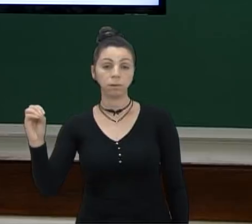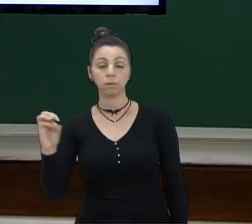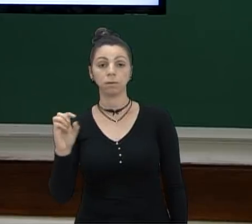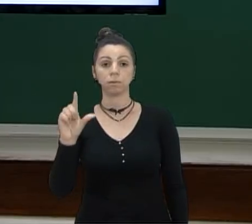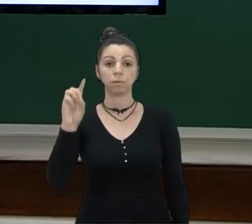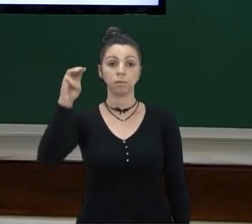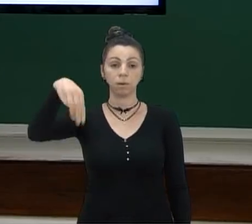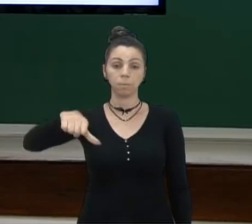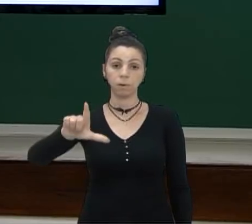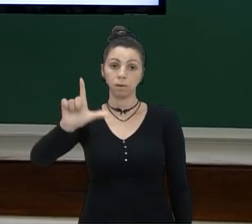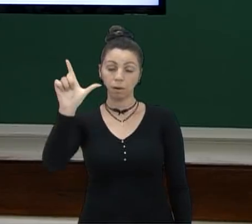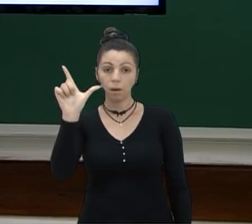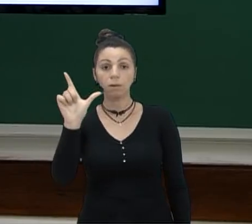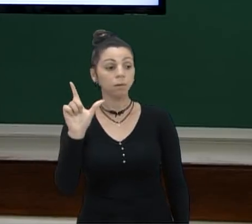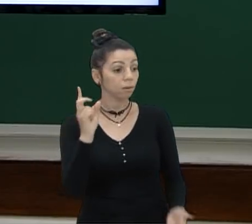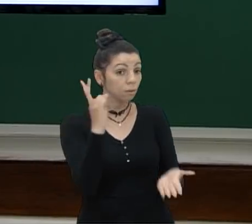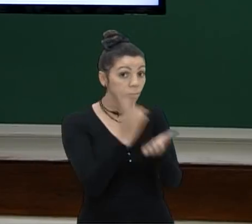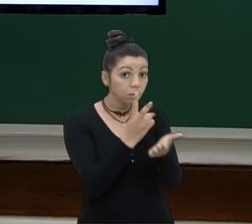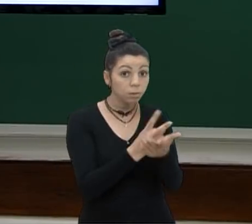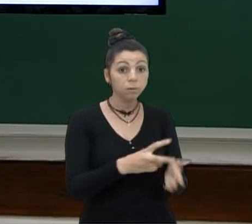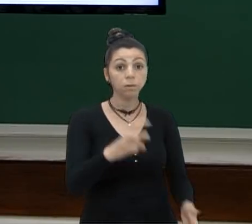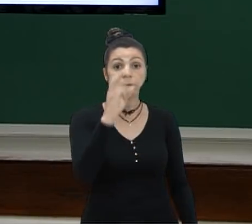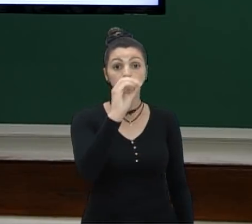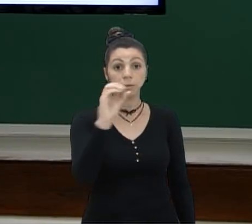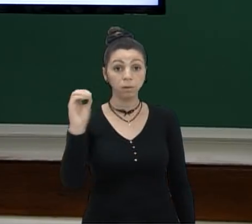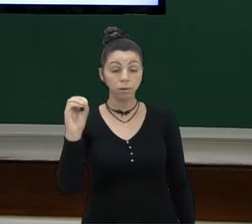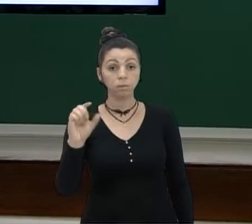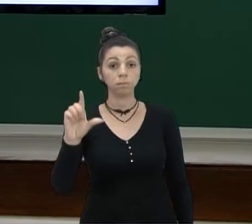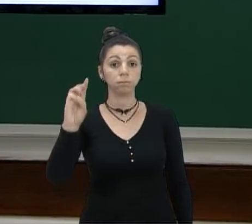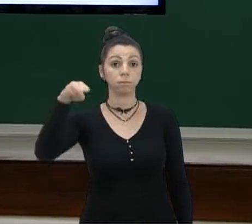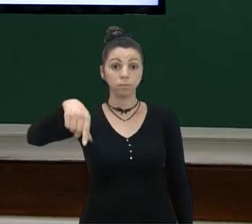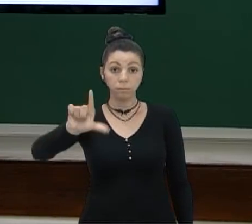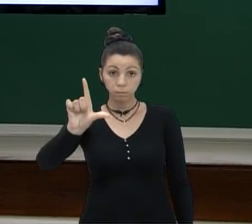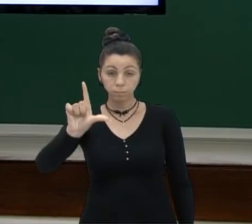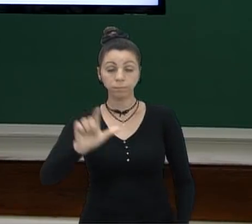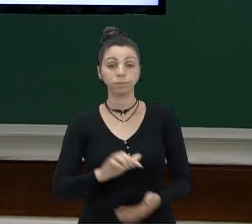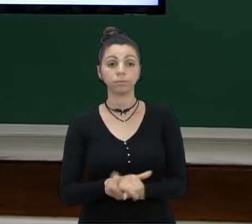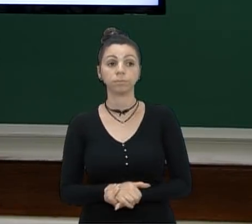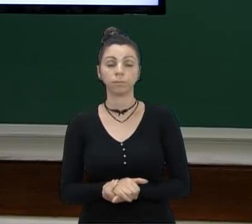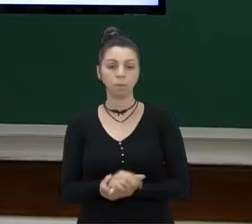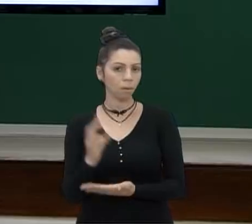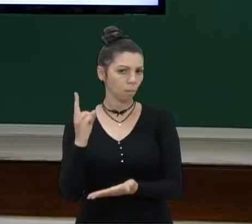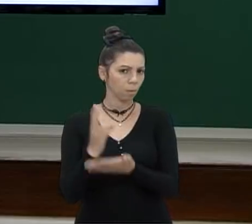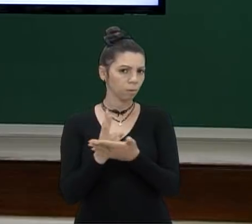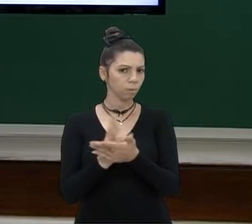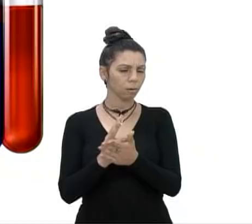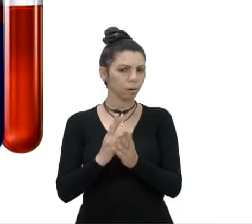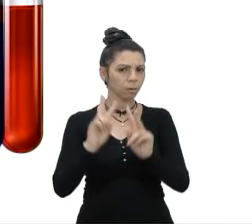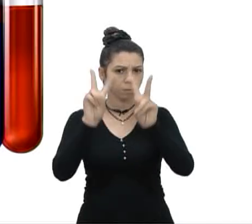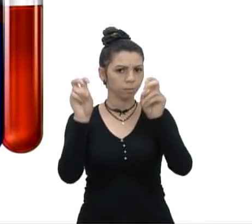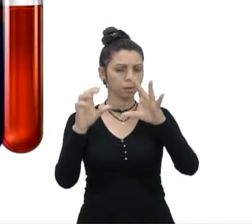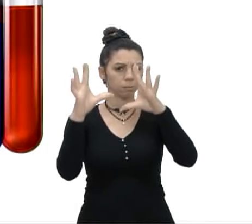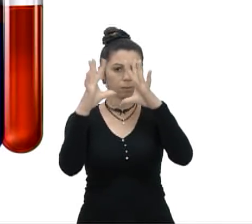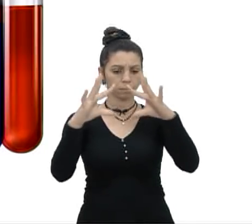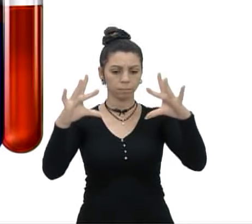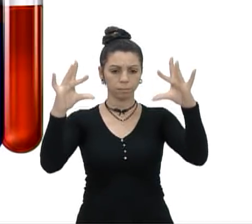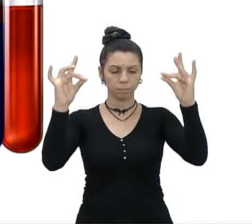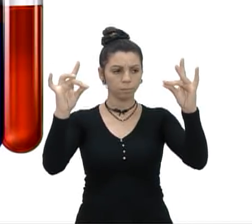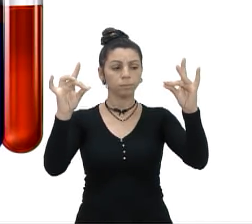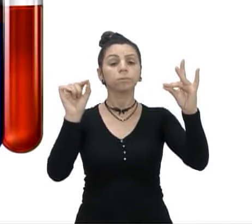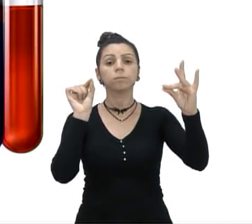derrubar. Perfeito, vocês acertaram o exercício. Vamos continuar falando dos líquidos? Então, assim, um líquido adquire